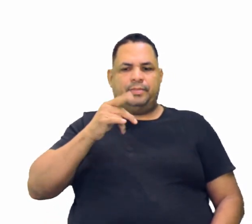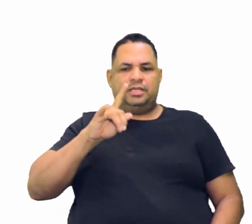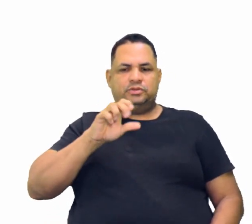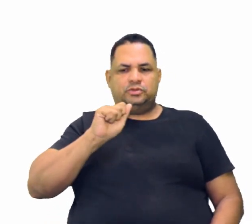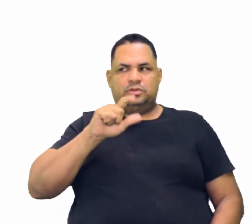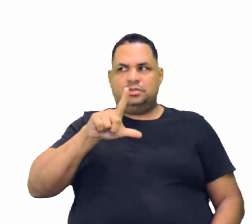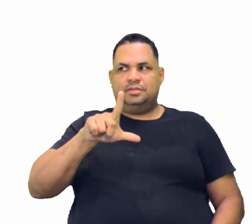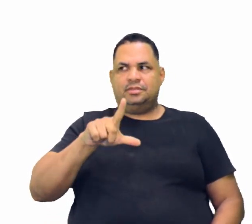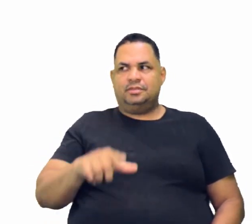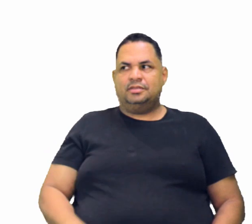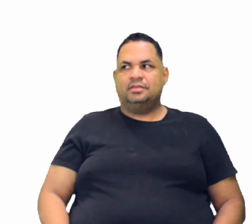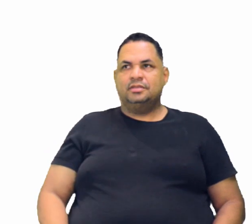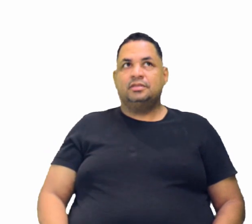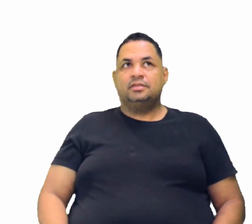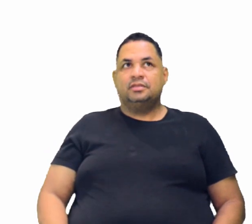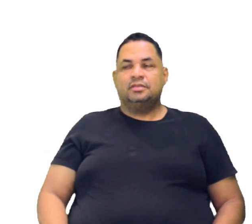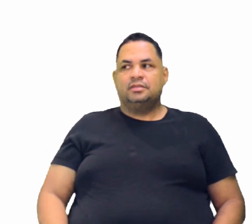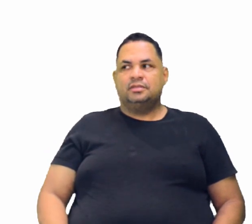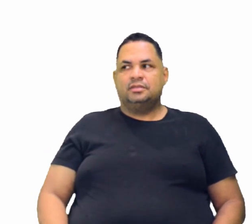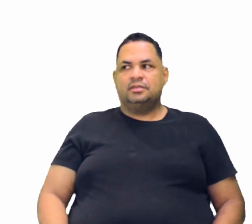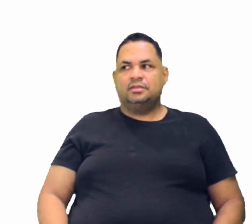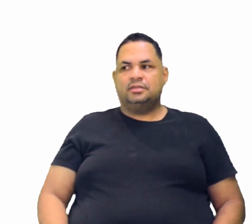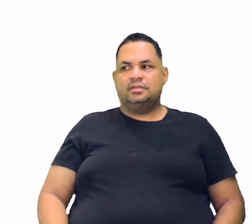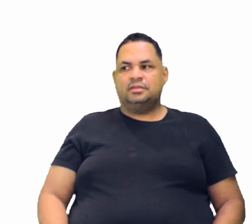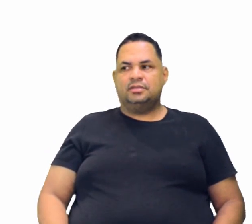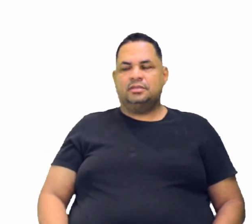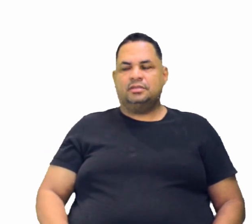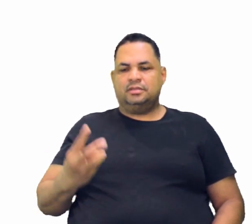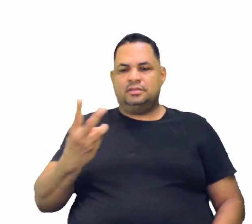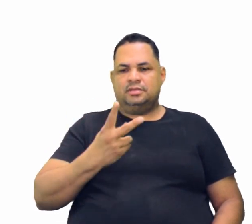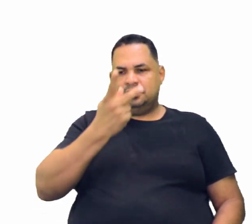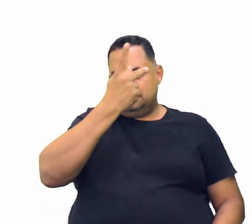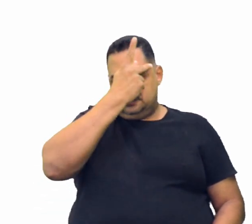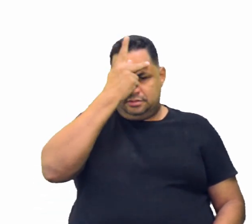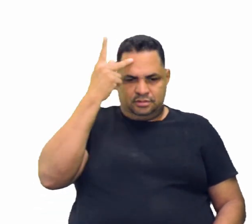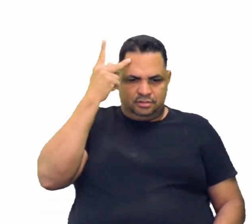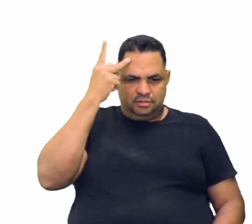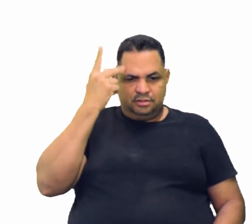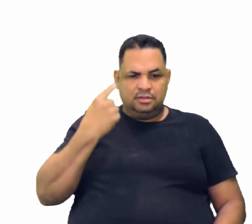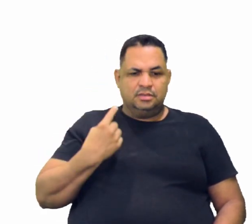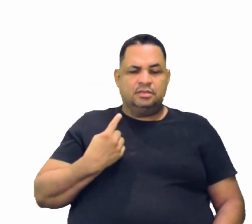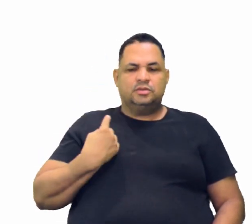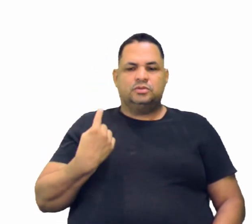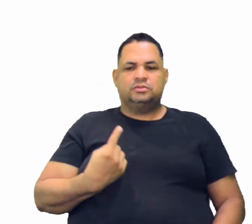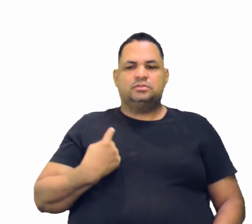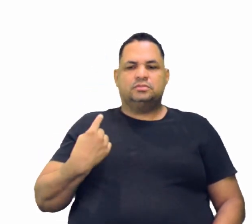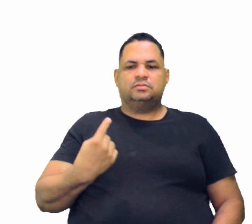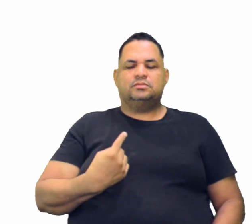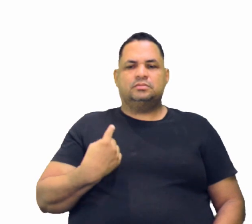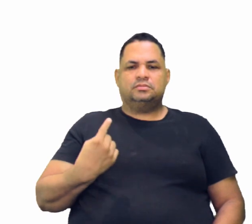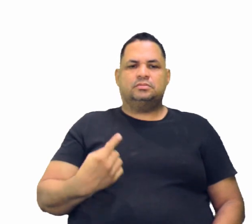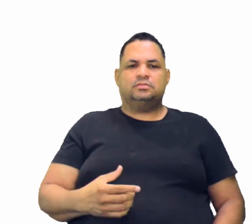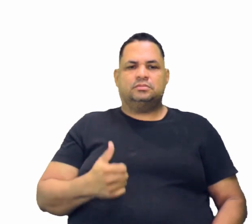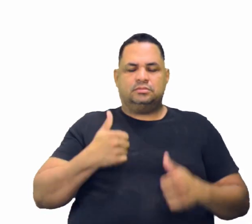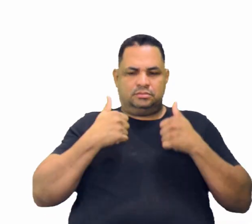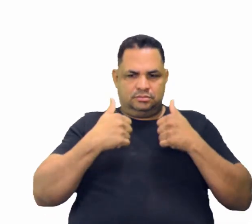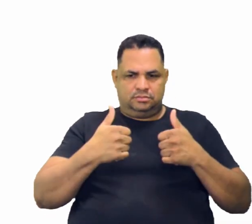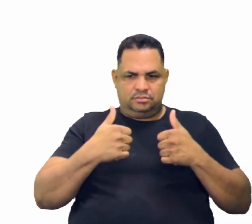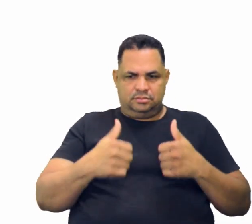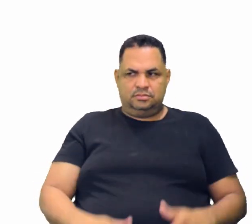amadinhos, tá? Então, no caso, é para ficar na terceira pessoa do singular.